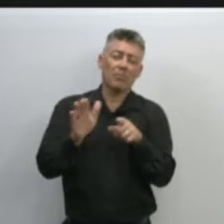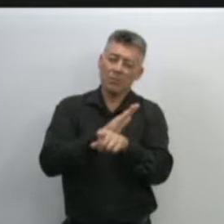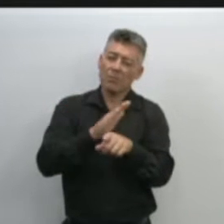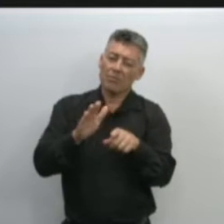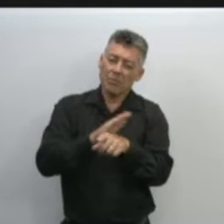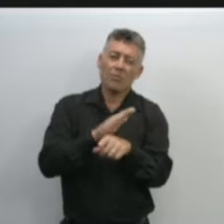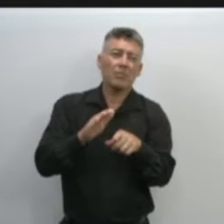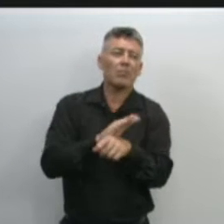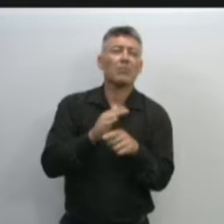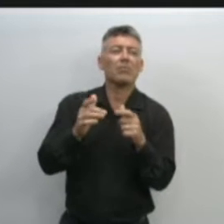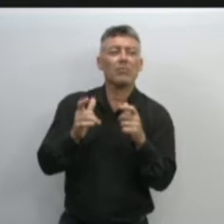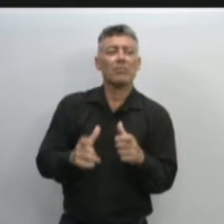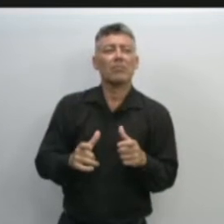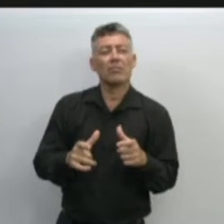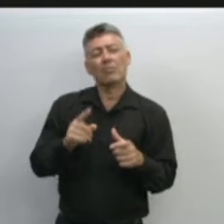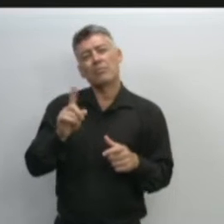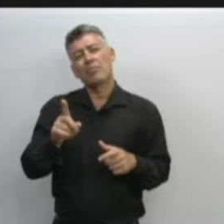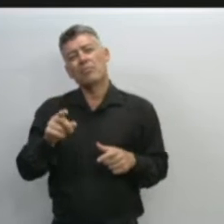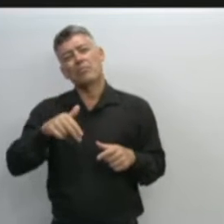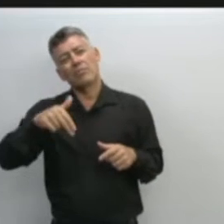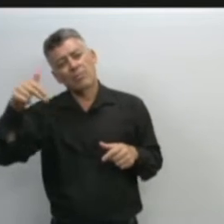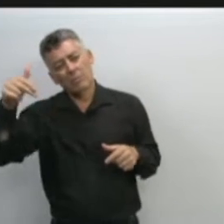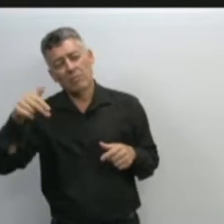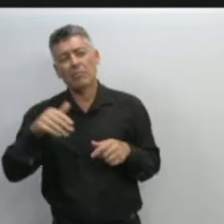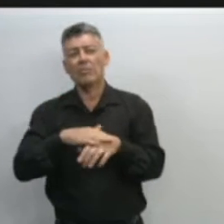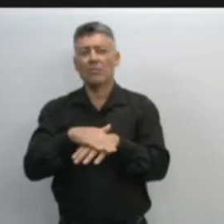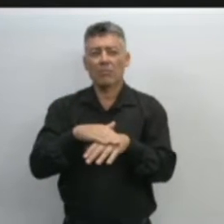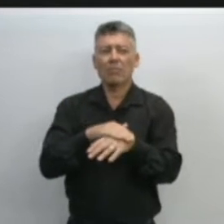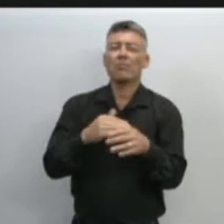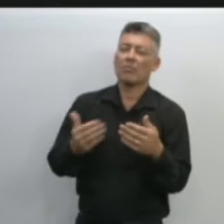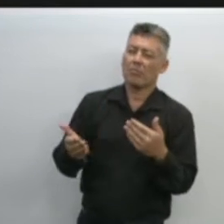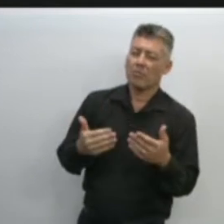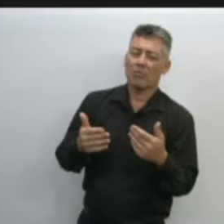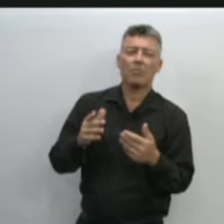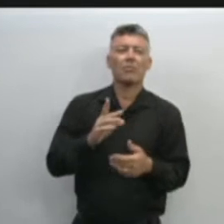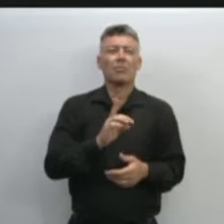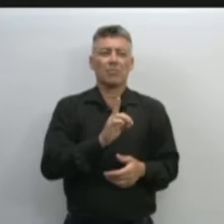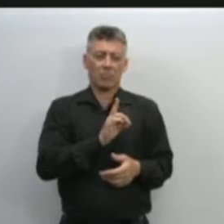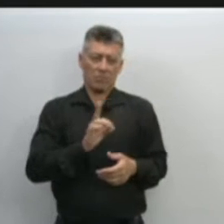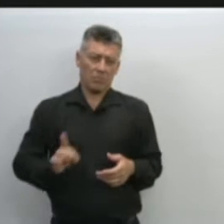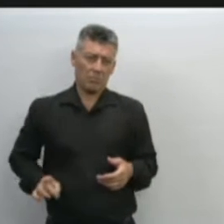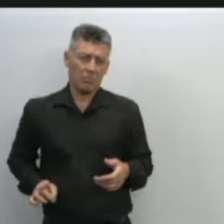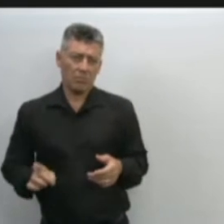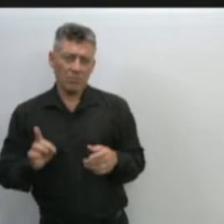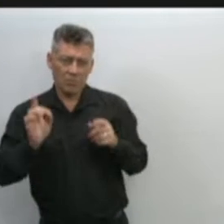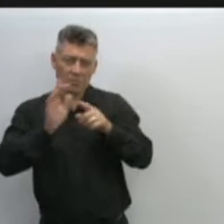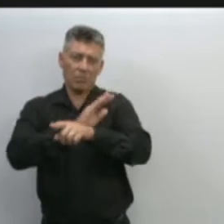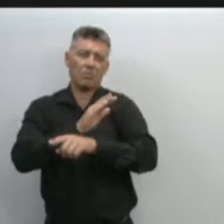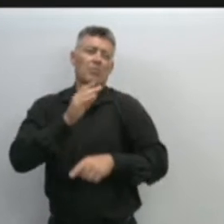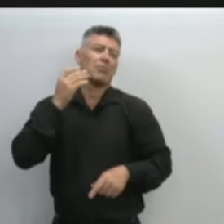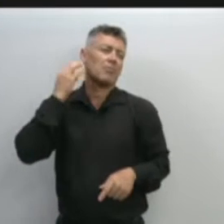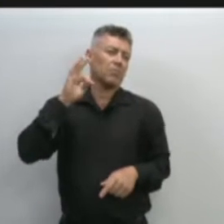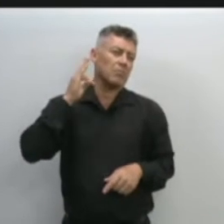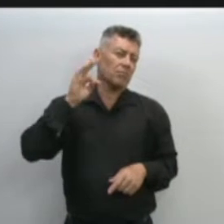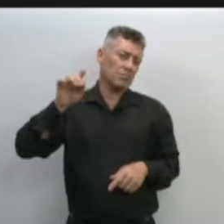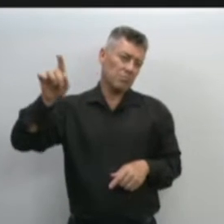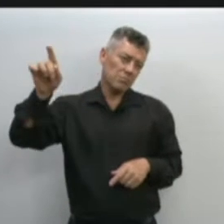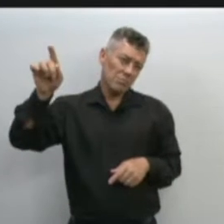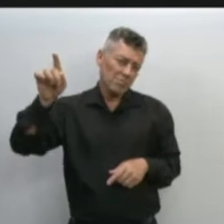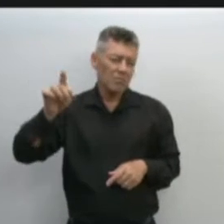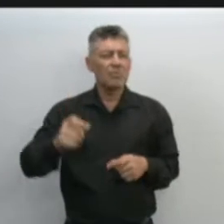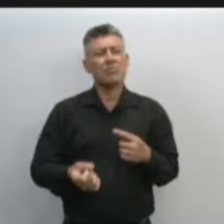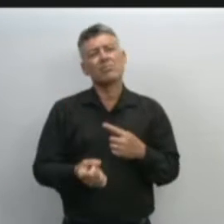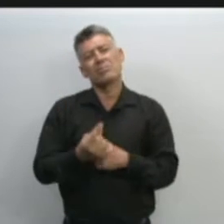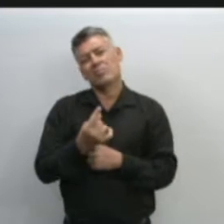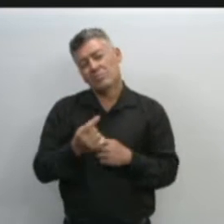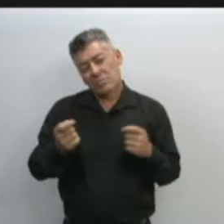da bancada da Zona Norte, conversando com a vereadora Divanei, agora deputada, para ela marcar audiência com a governadora, porque é incrível. A